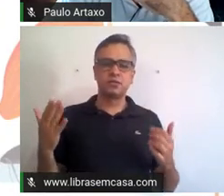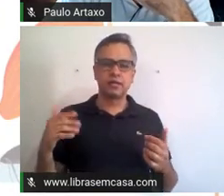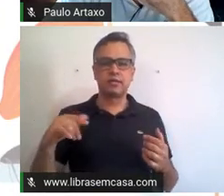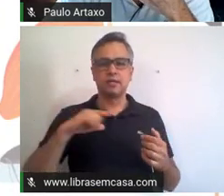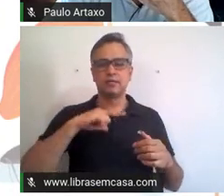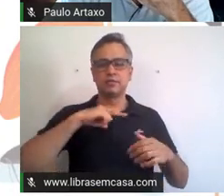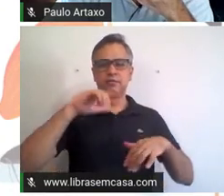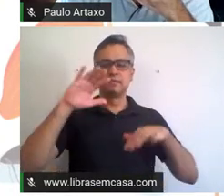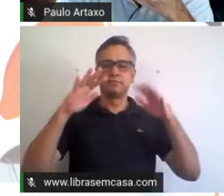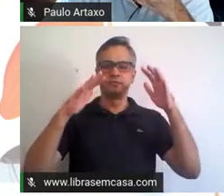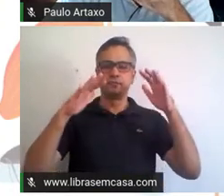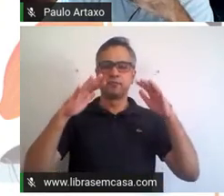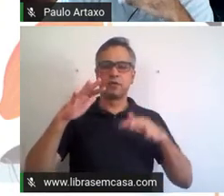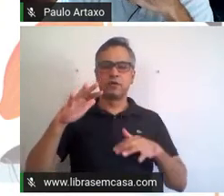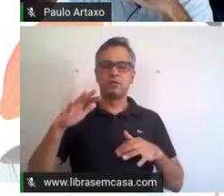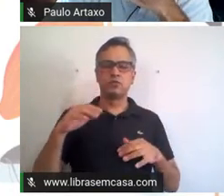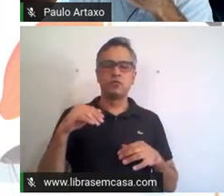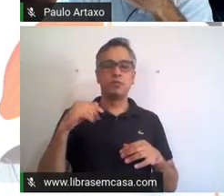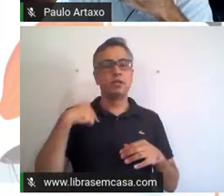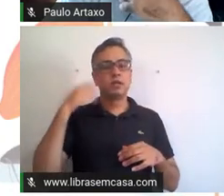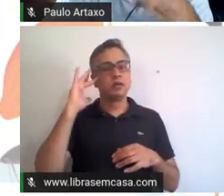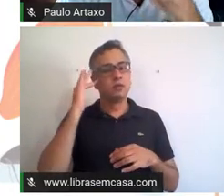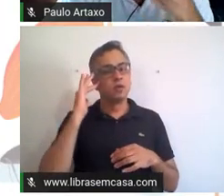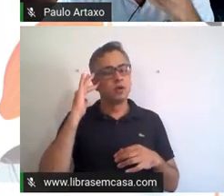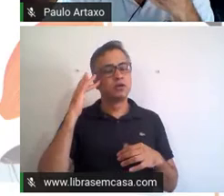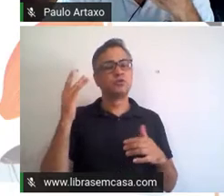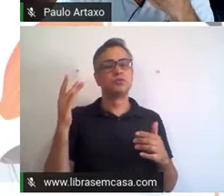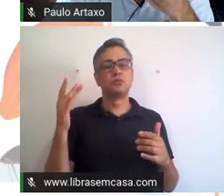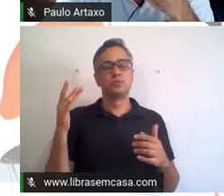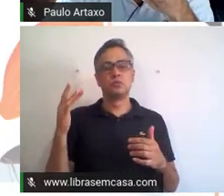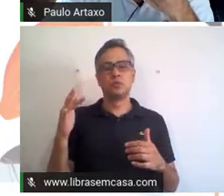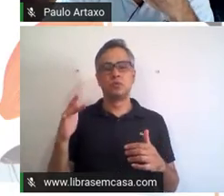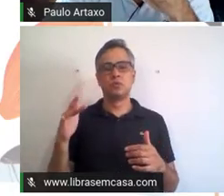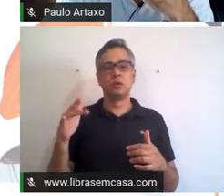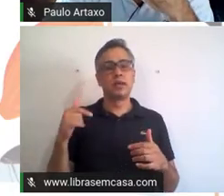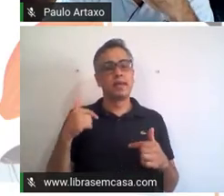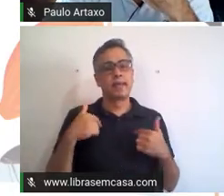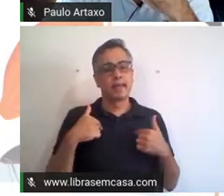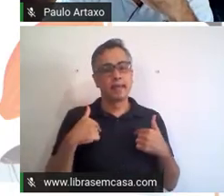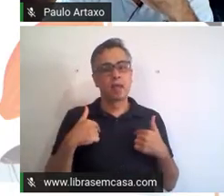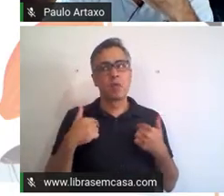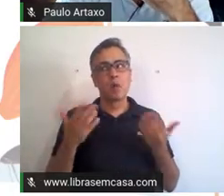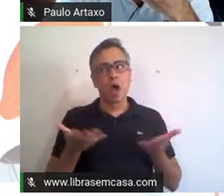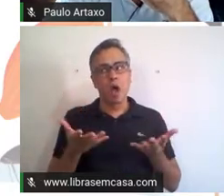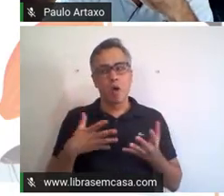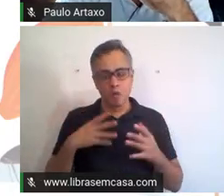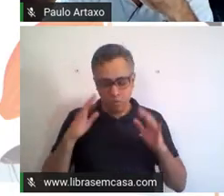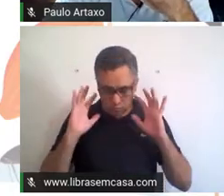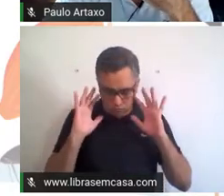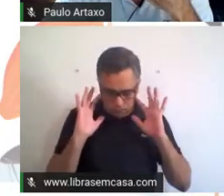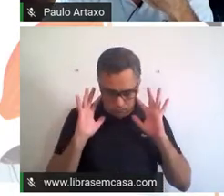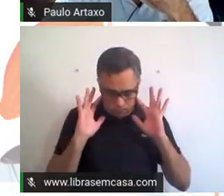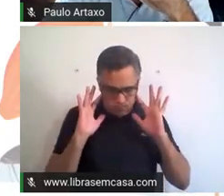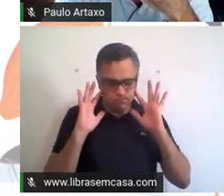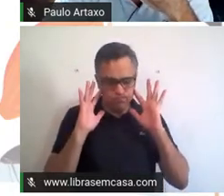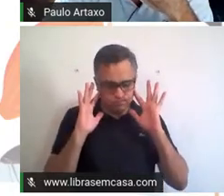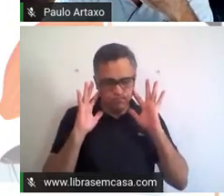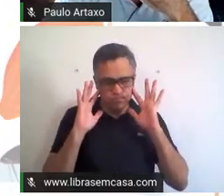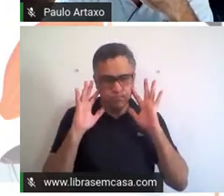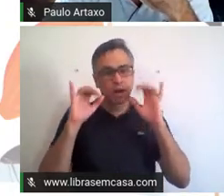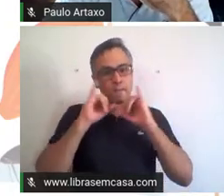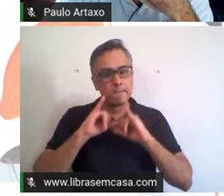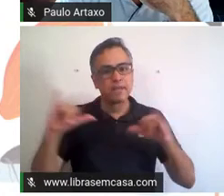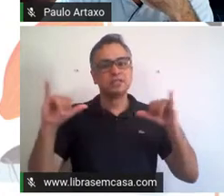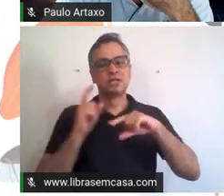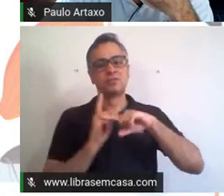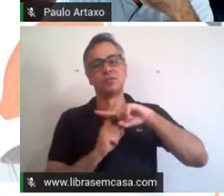começar, mas eu acho que, né, assim, o que fica para mim também dessa conversa é um pouco essa mensagem positiva, assim, de